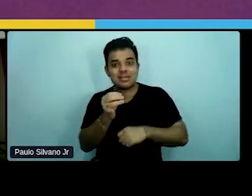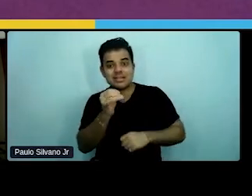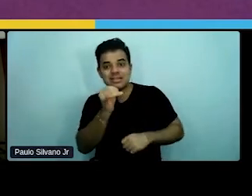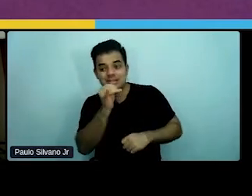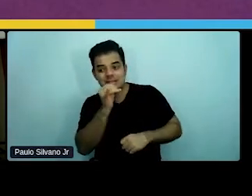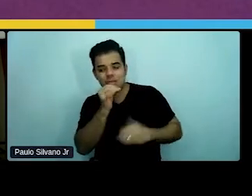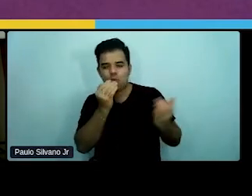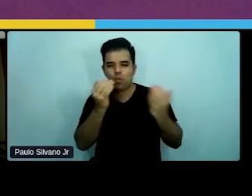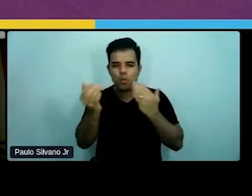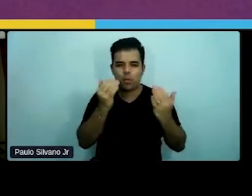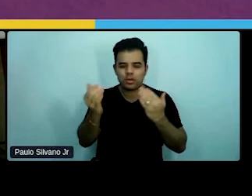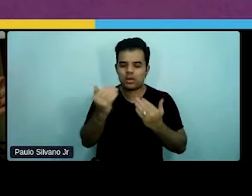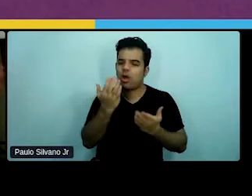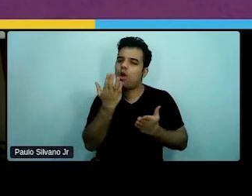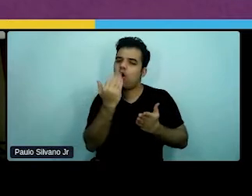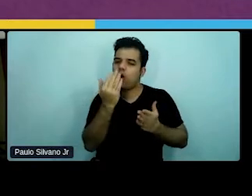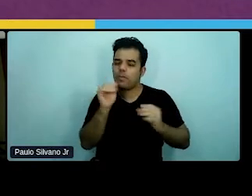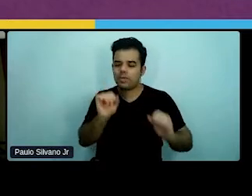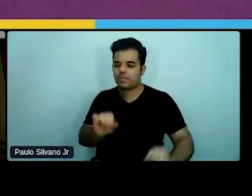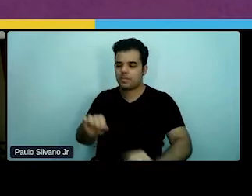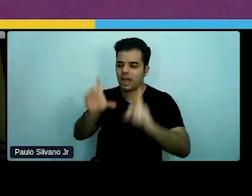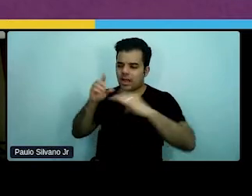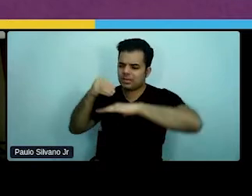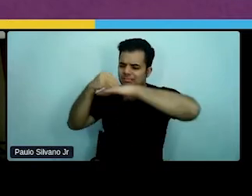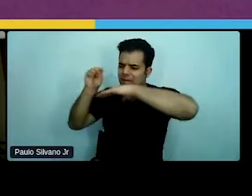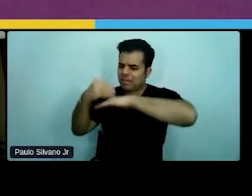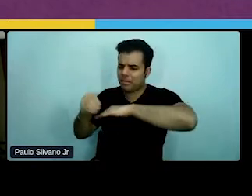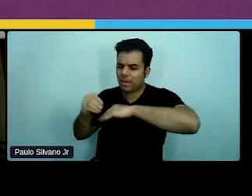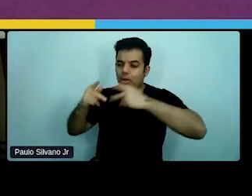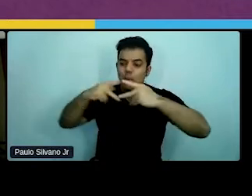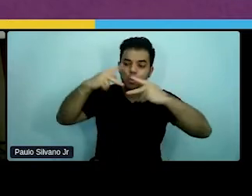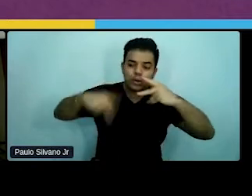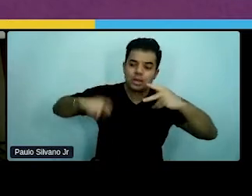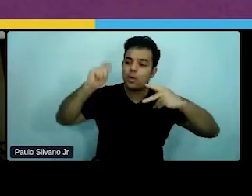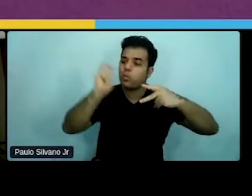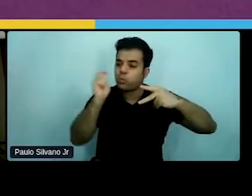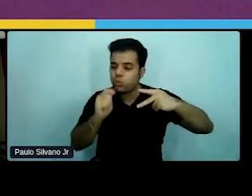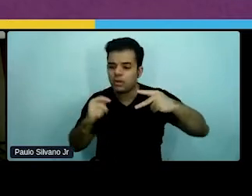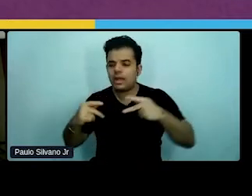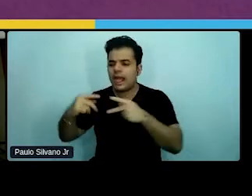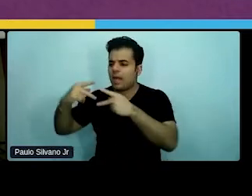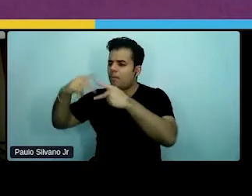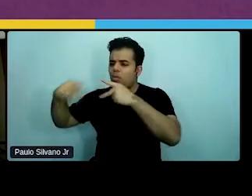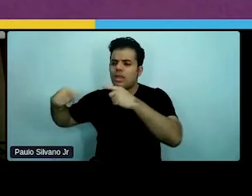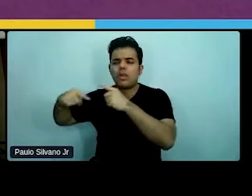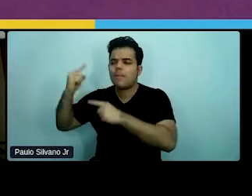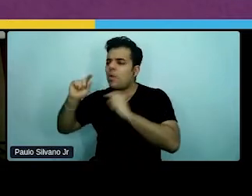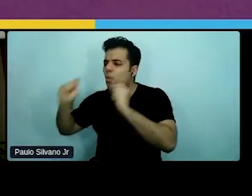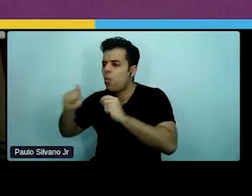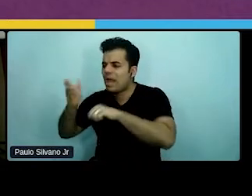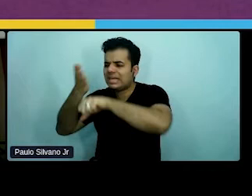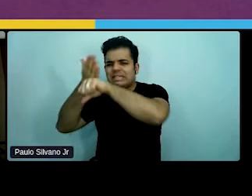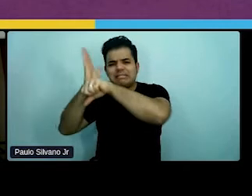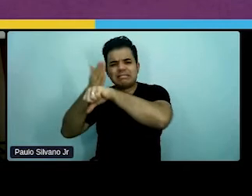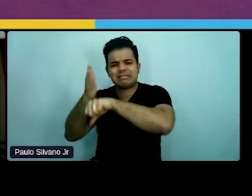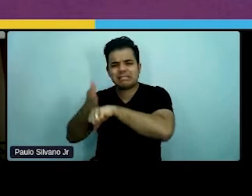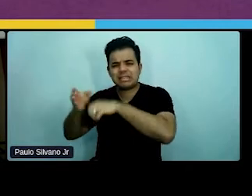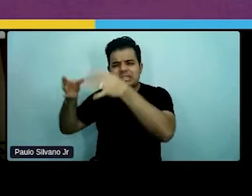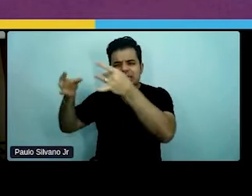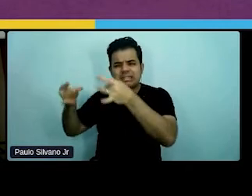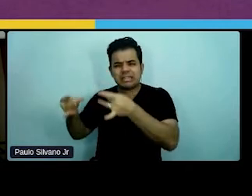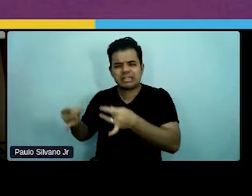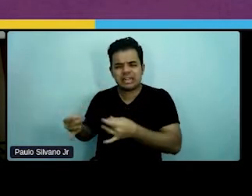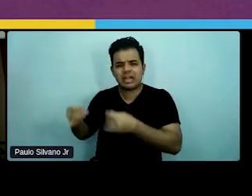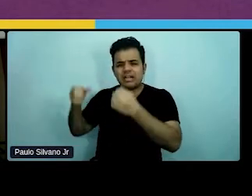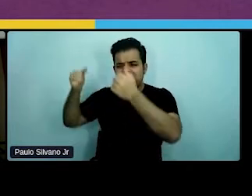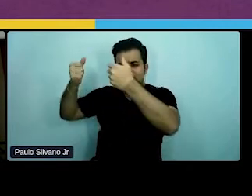de comidas com e sem proteínas para ela aprender esses padrões nessa etapa de treinamento, e em seguida, né, na